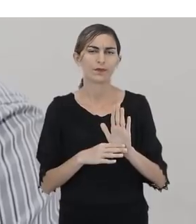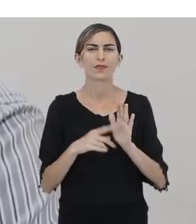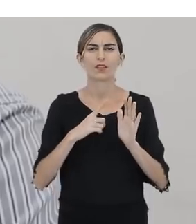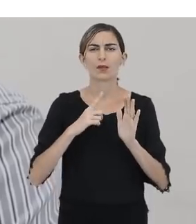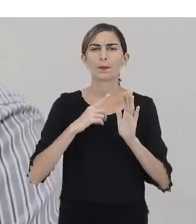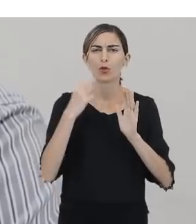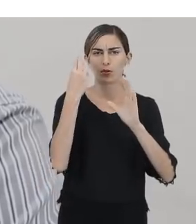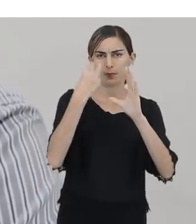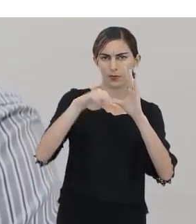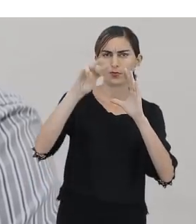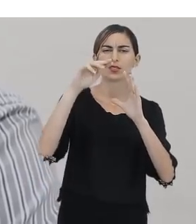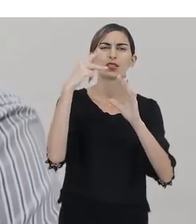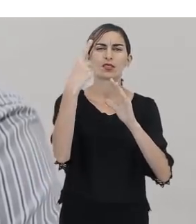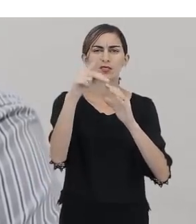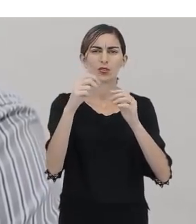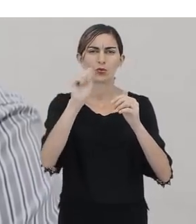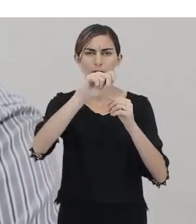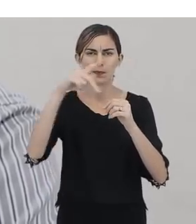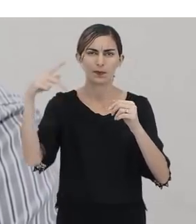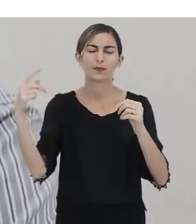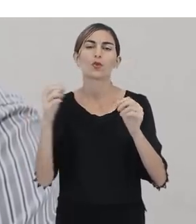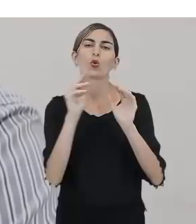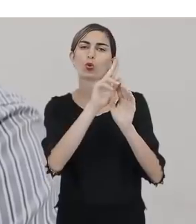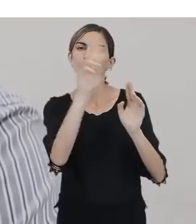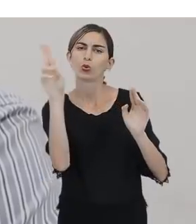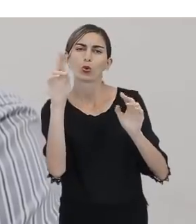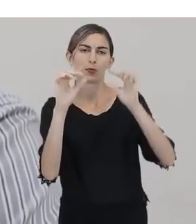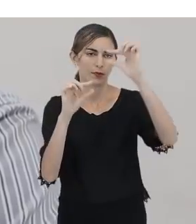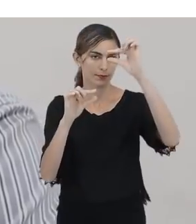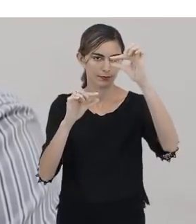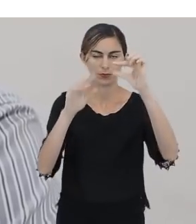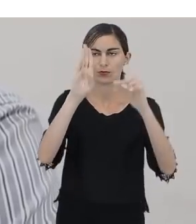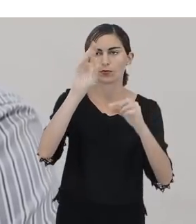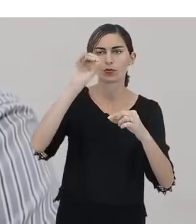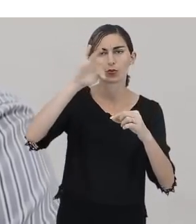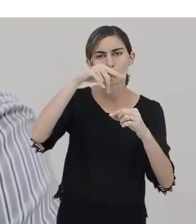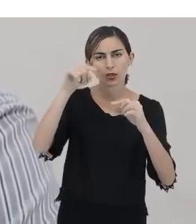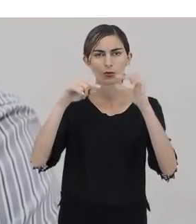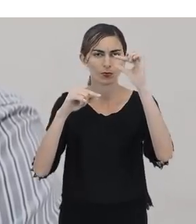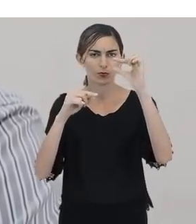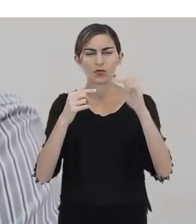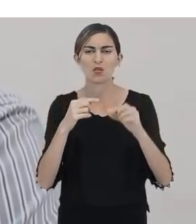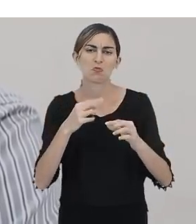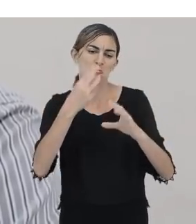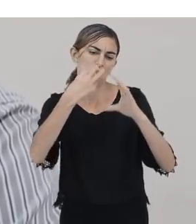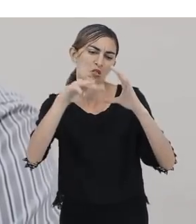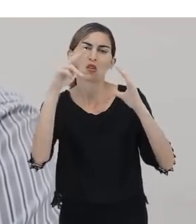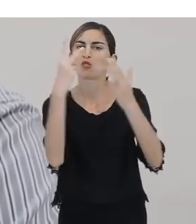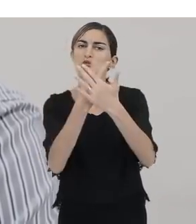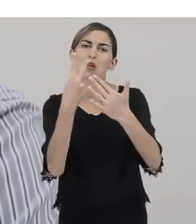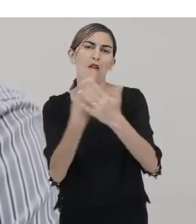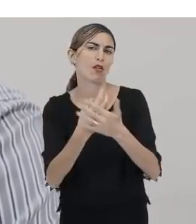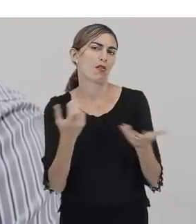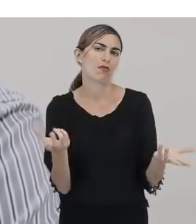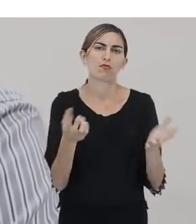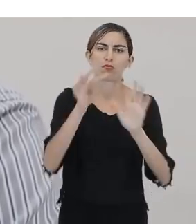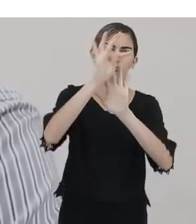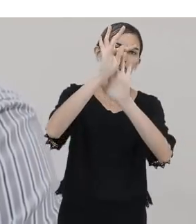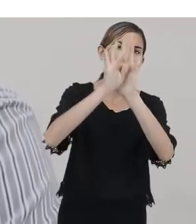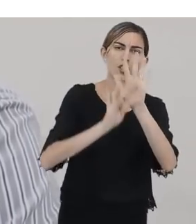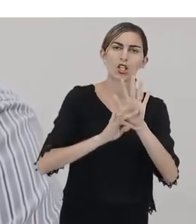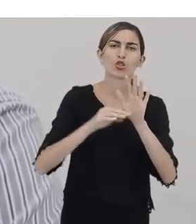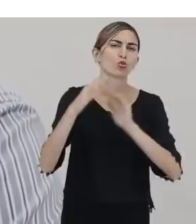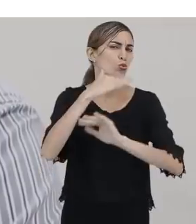definir as mensagens da sua aplicação. Você pode colocar o nome do botão aqui dentro, uma mensagem de erro, um texto. Então, o ideal